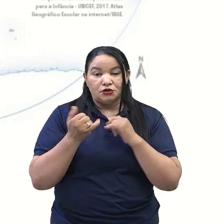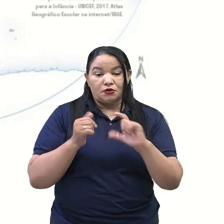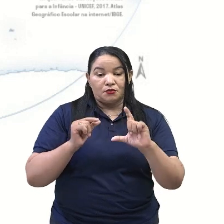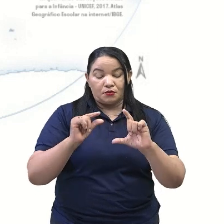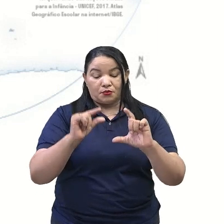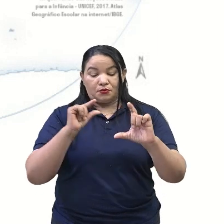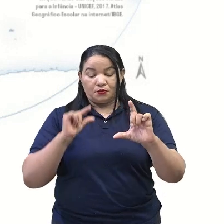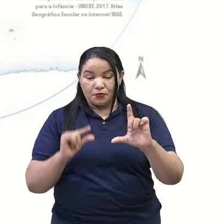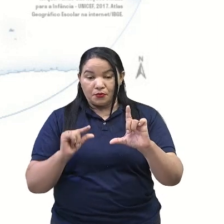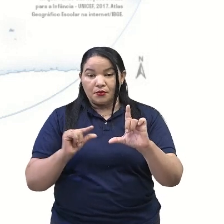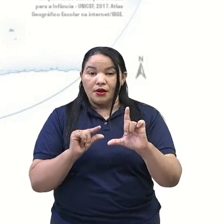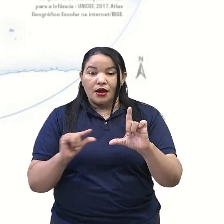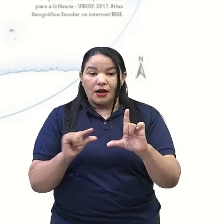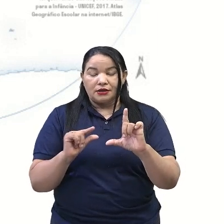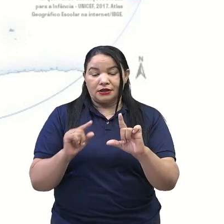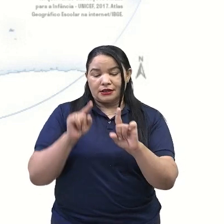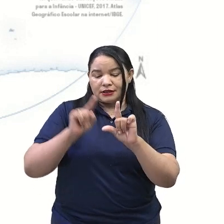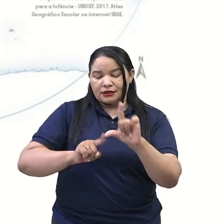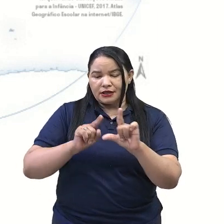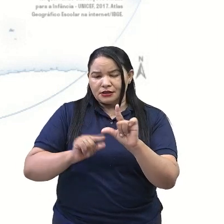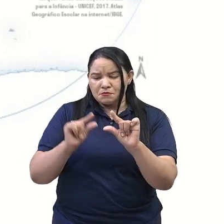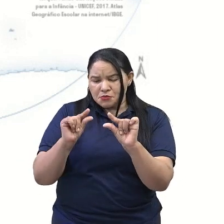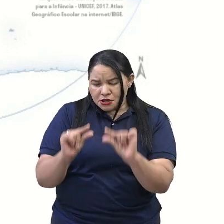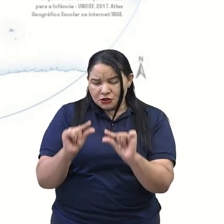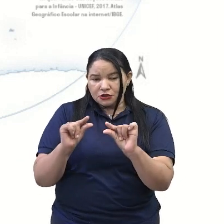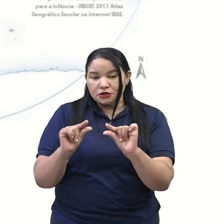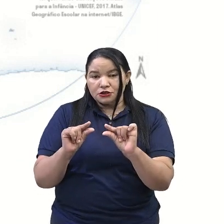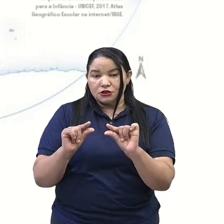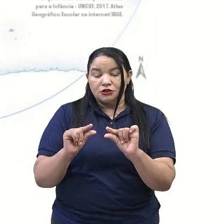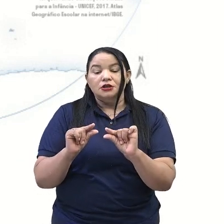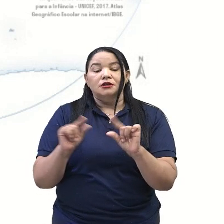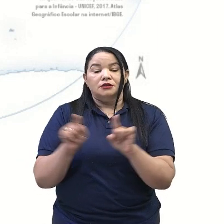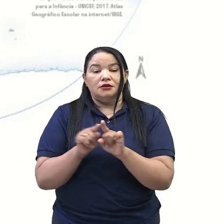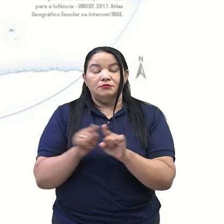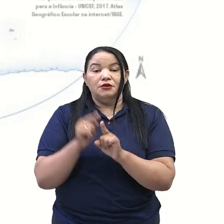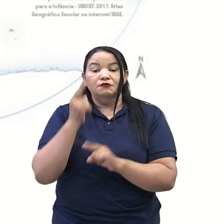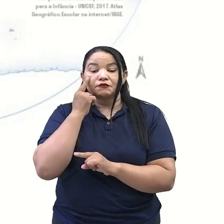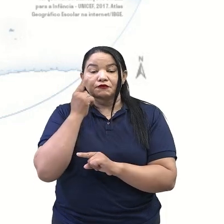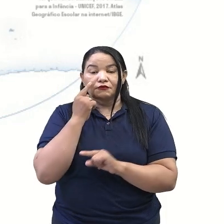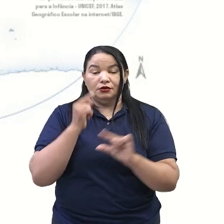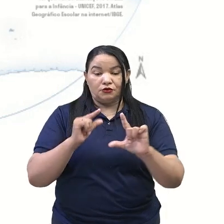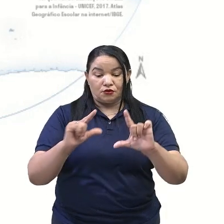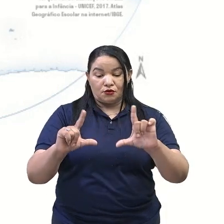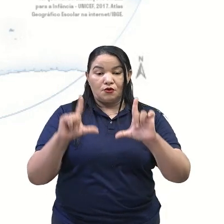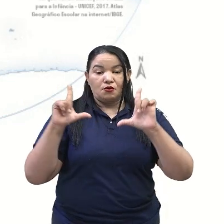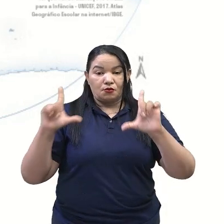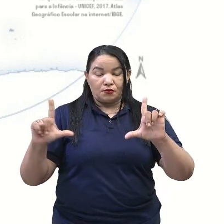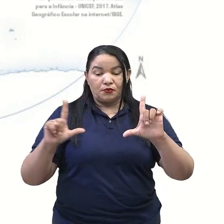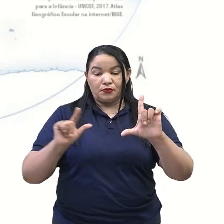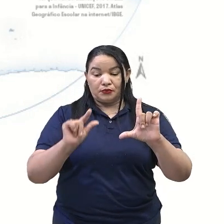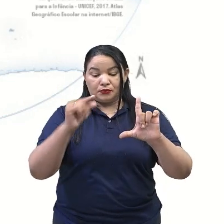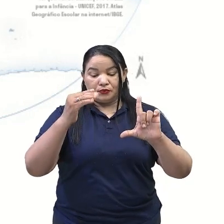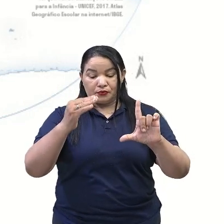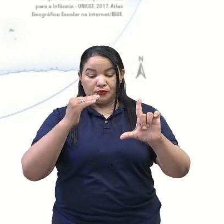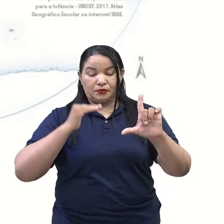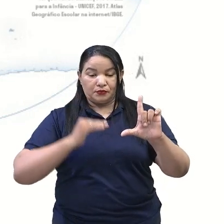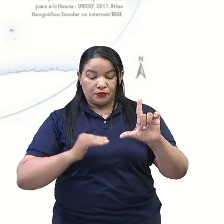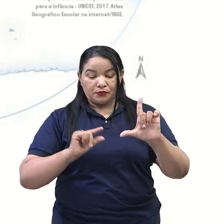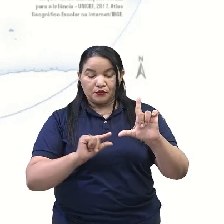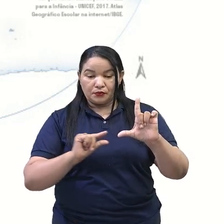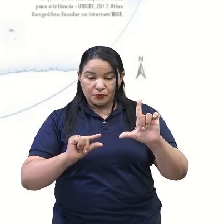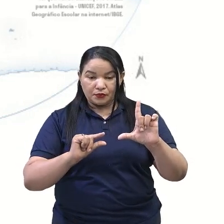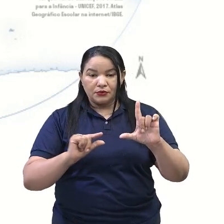letras menores, no nosso mapa. Nesse exemplo aqui, ela está na parte inferior do nosso mapa, em uma região